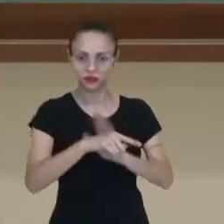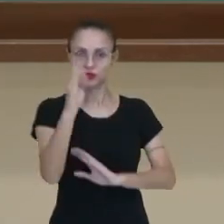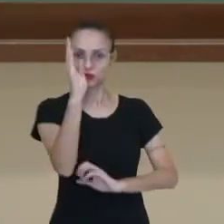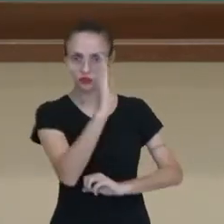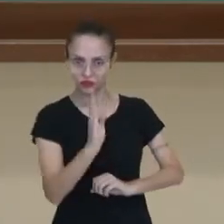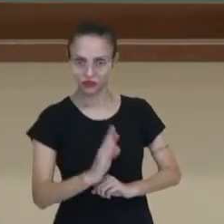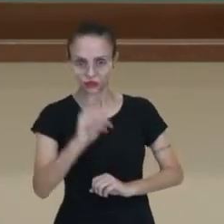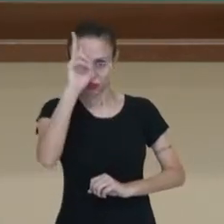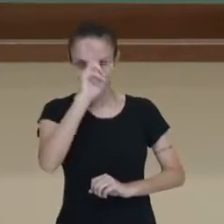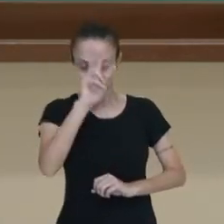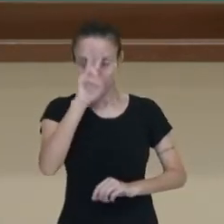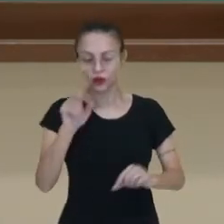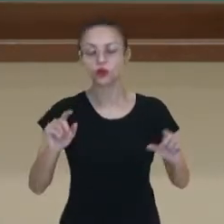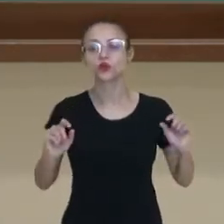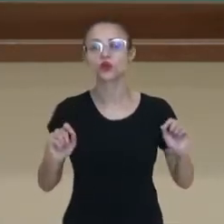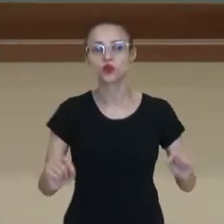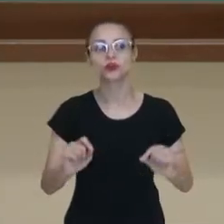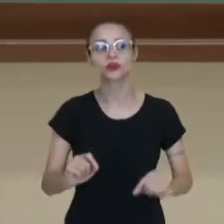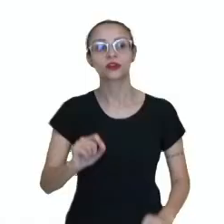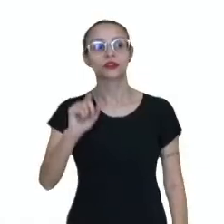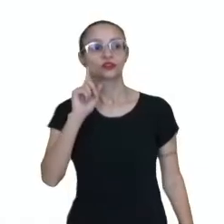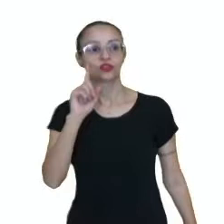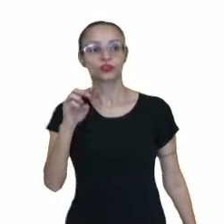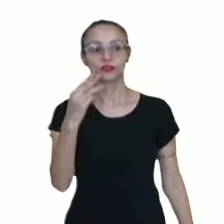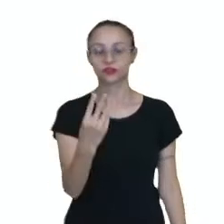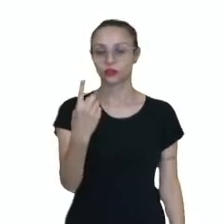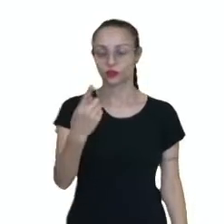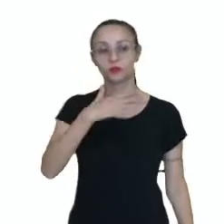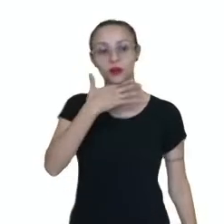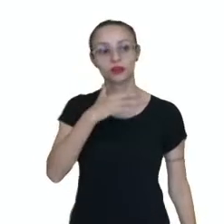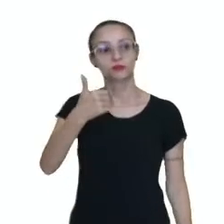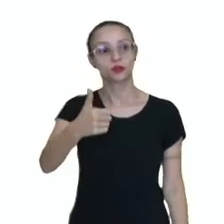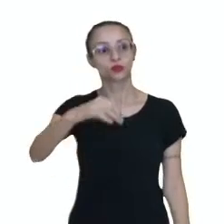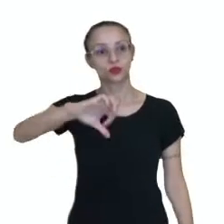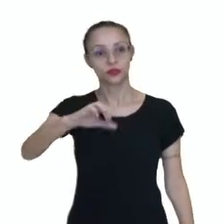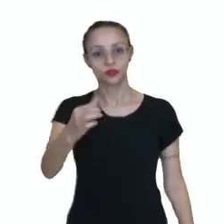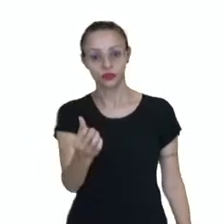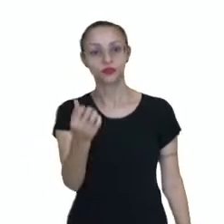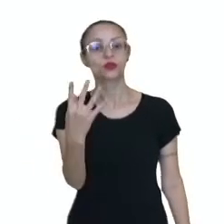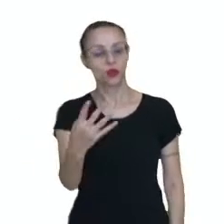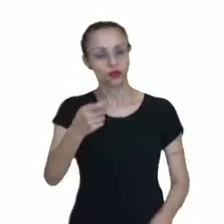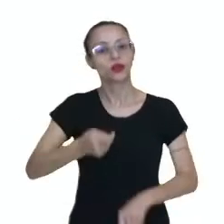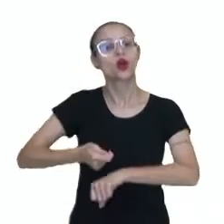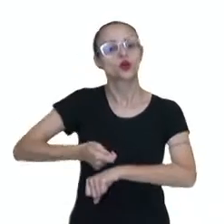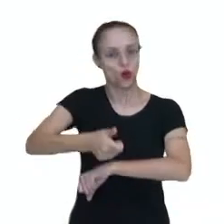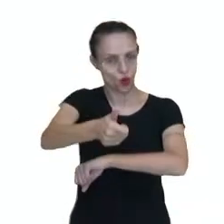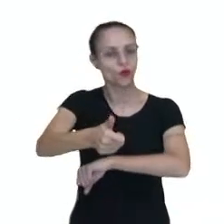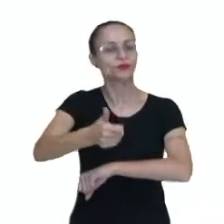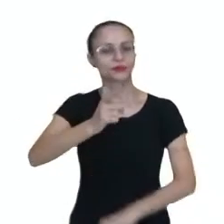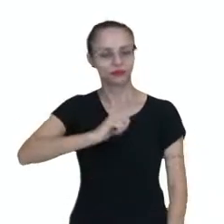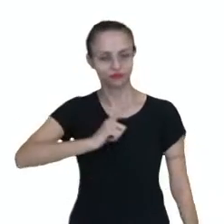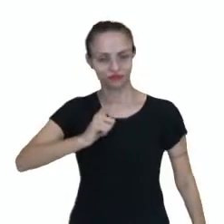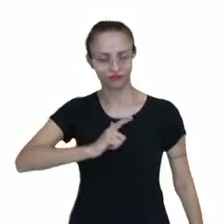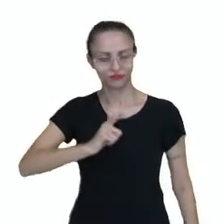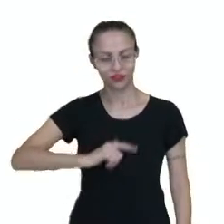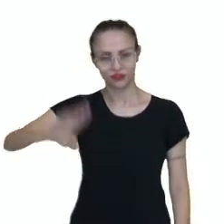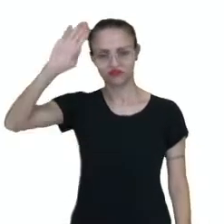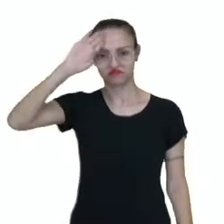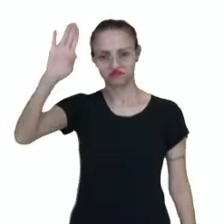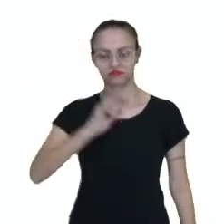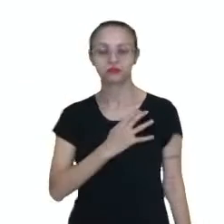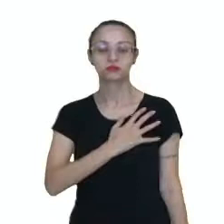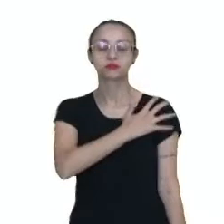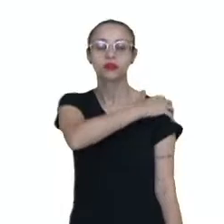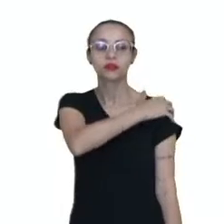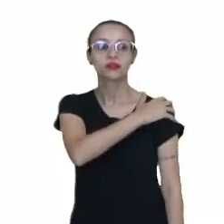história do Brasil, que em 31 de março de 1964 ocorreu um golpe de Estado civil-militar e